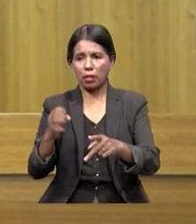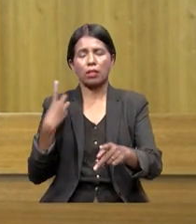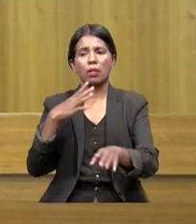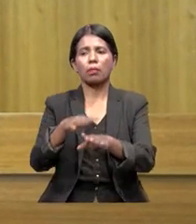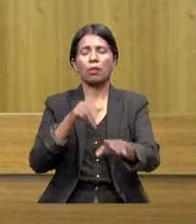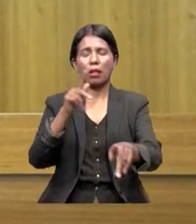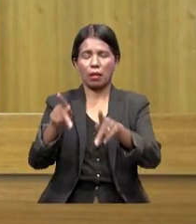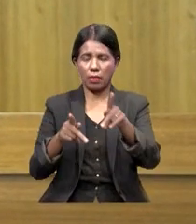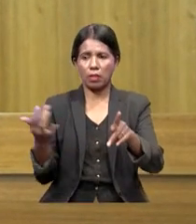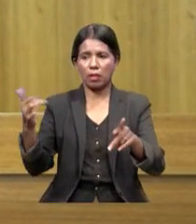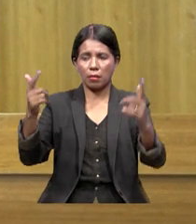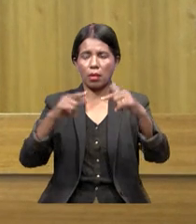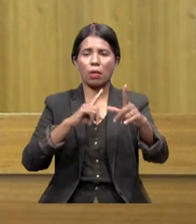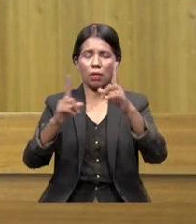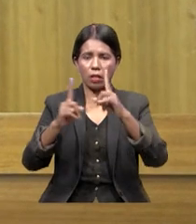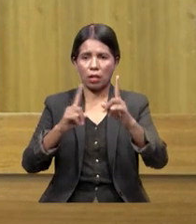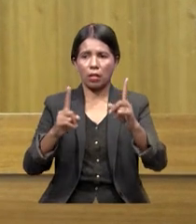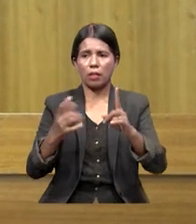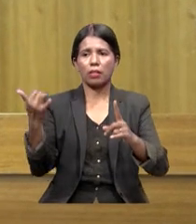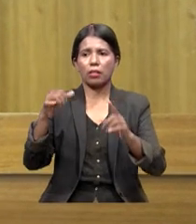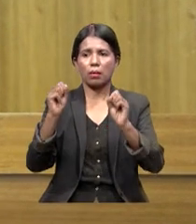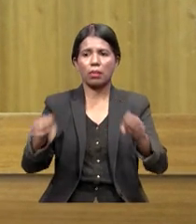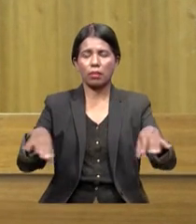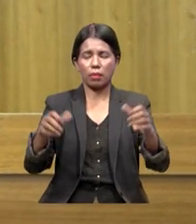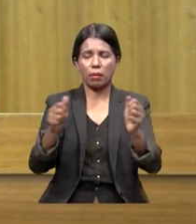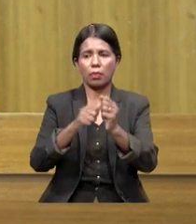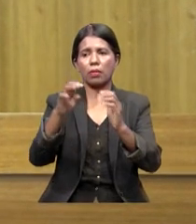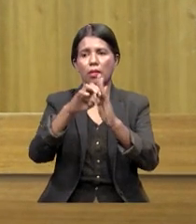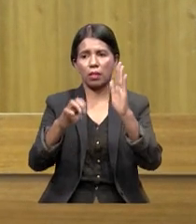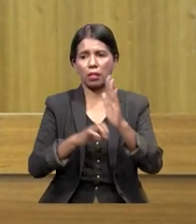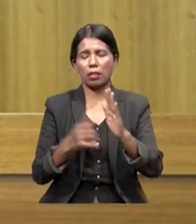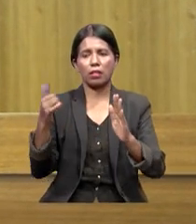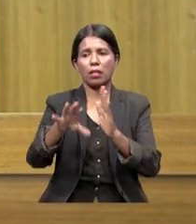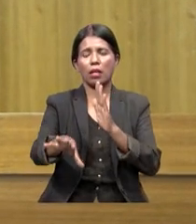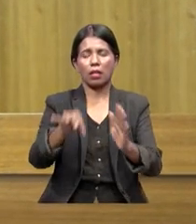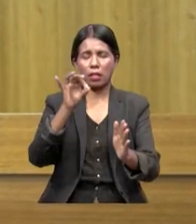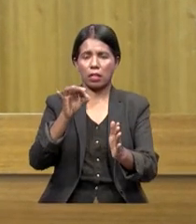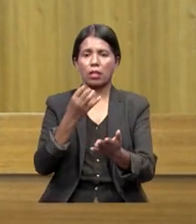a afetar o sinal para te ver colher ou para se a ver cooperar o estado para ver se a retamente